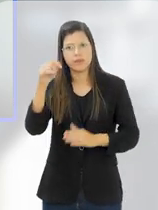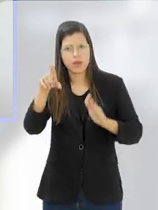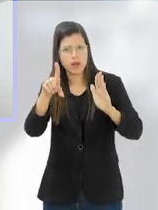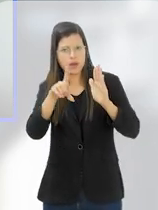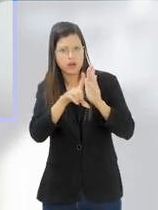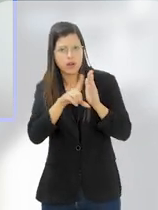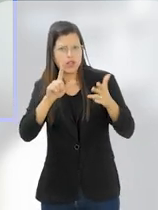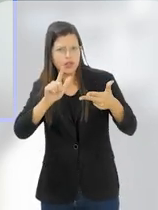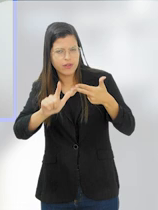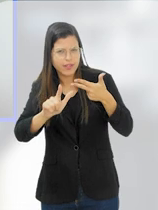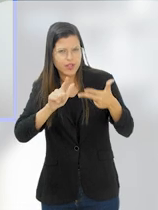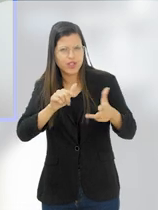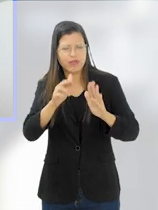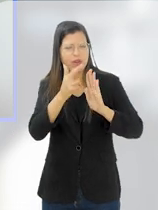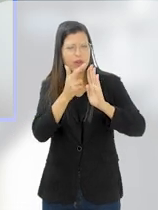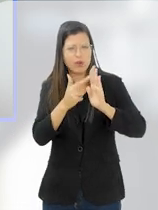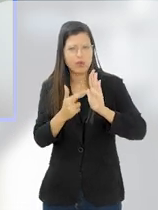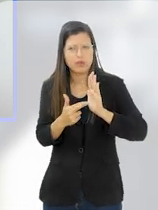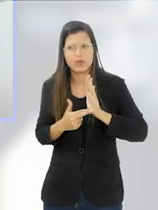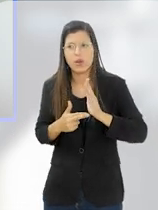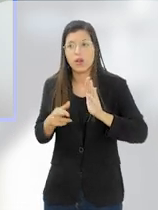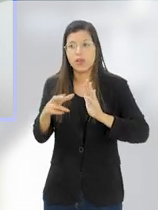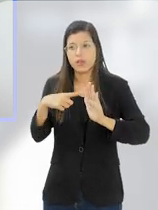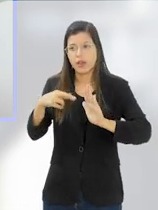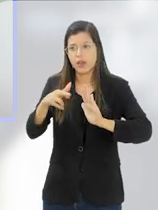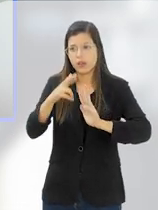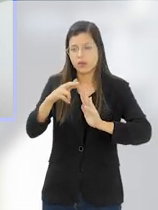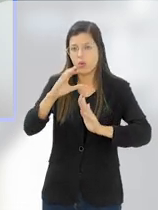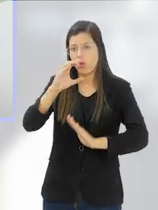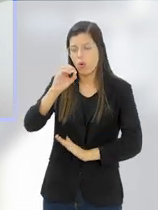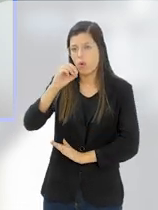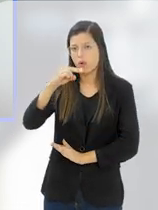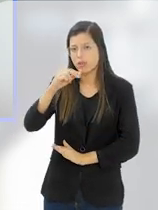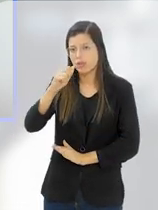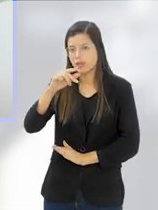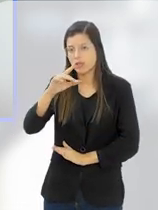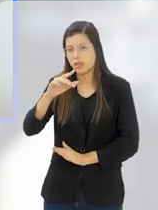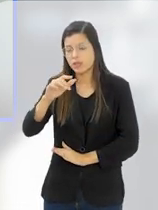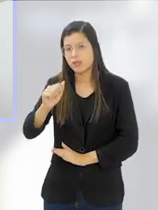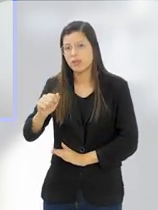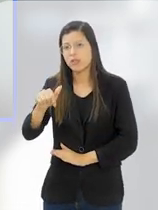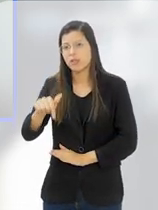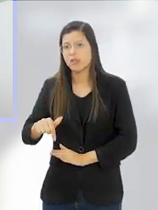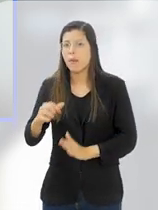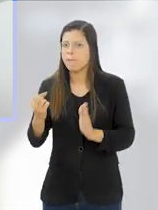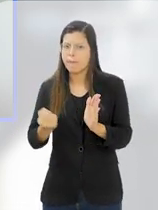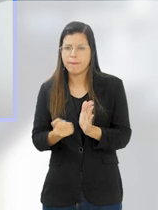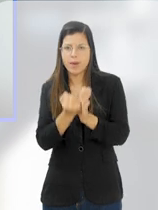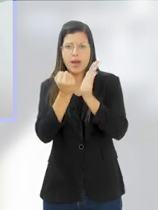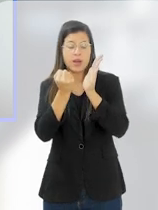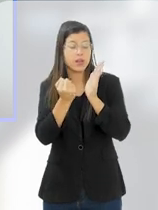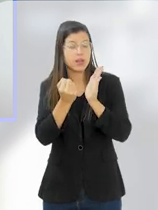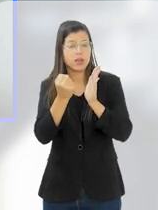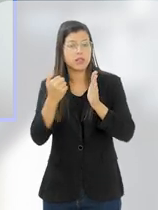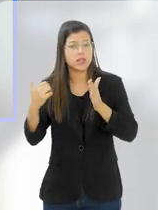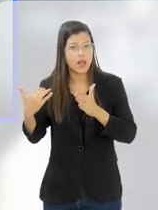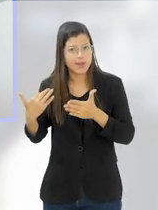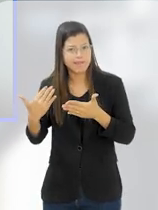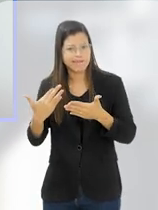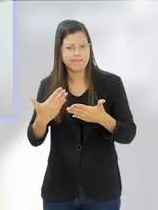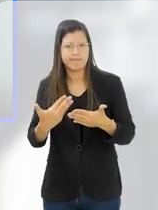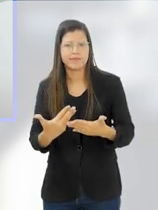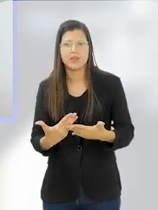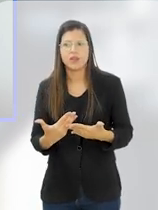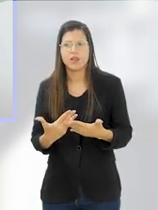vista legislativo, regulatório. A gente tem resoluções do CONANDA, muito marcantes, né, nessa trajetória, que